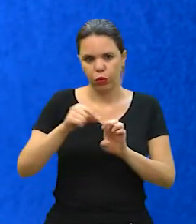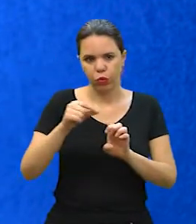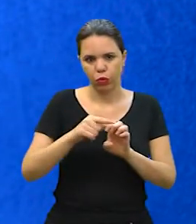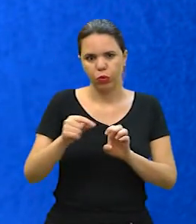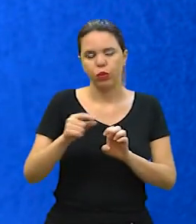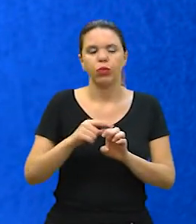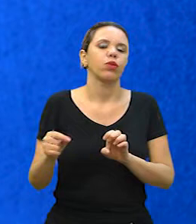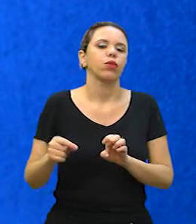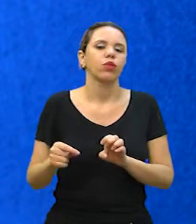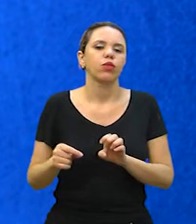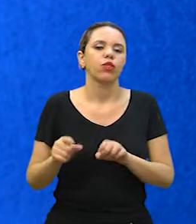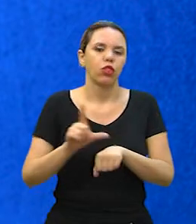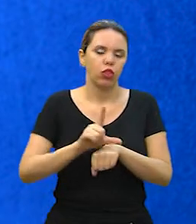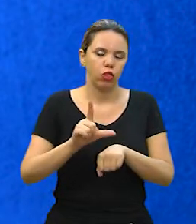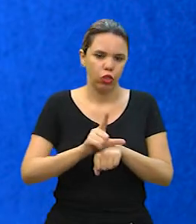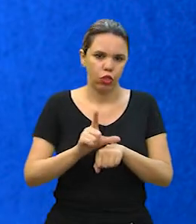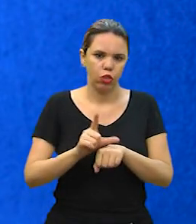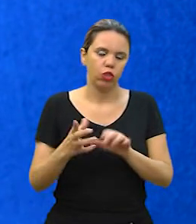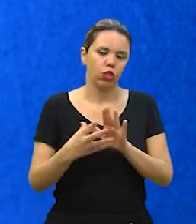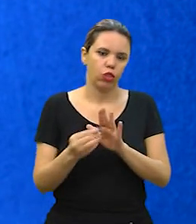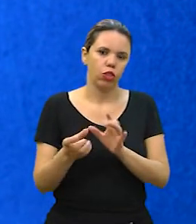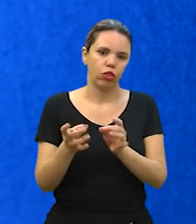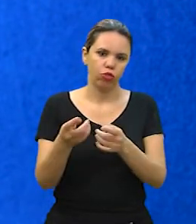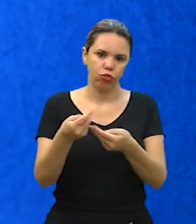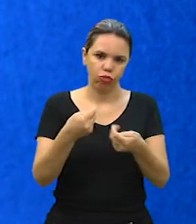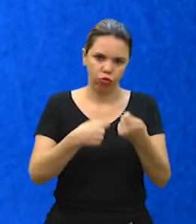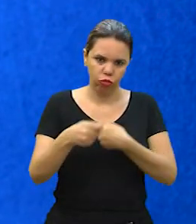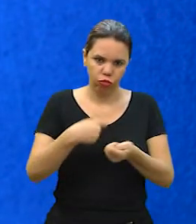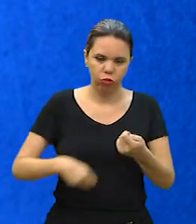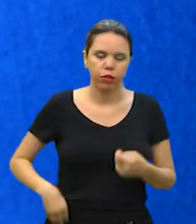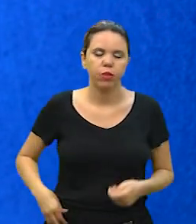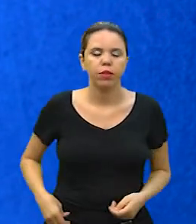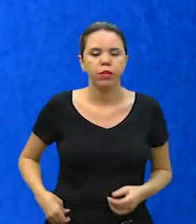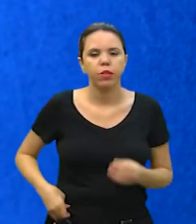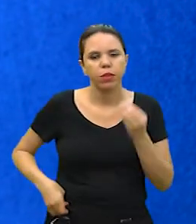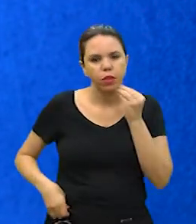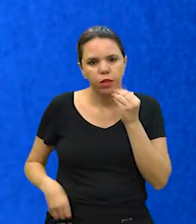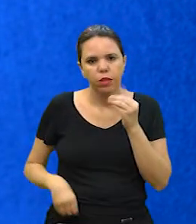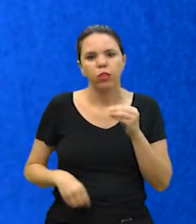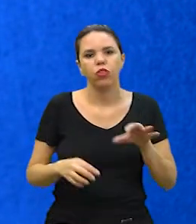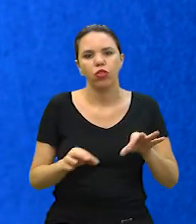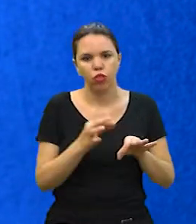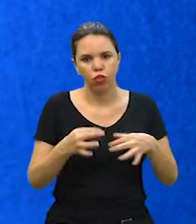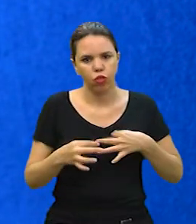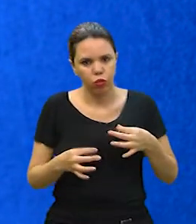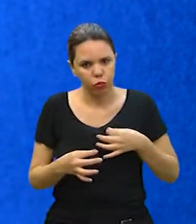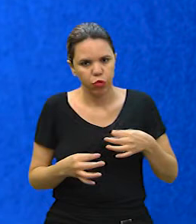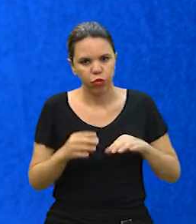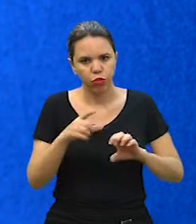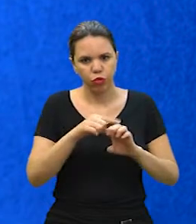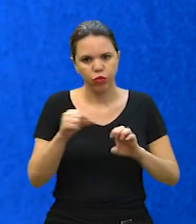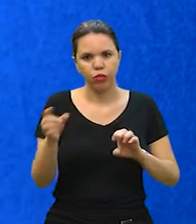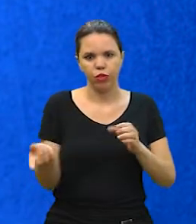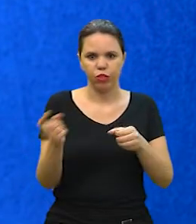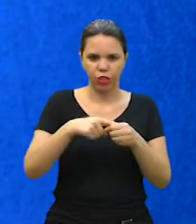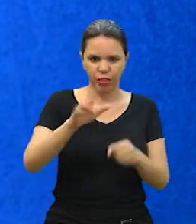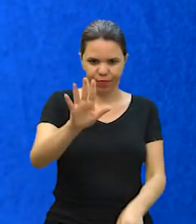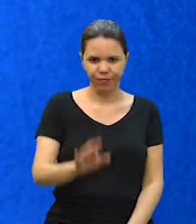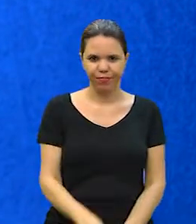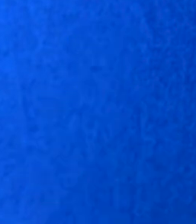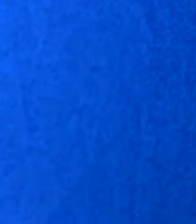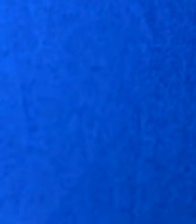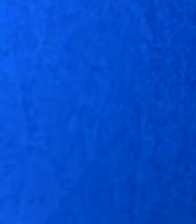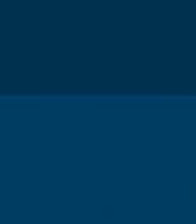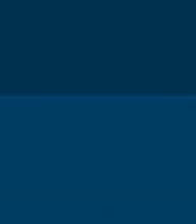empreendedor de rede de franquias, falando justamente sobre esse mercado têxtil. O Ser Empreendedor volta já